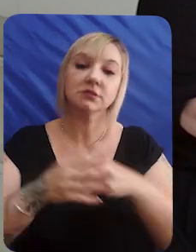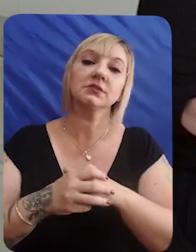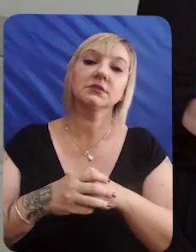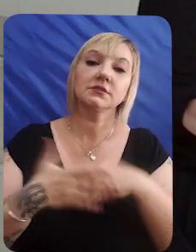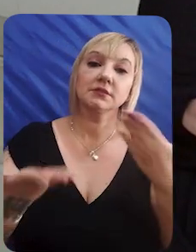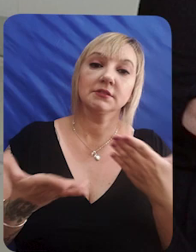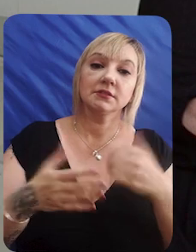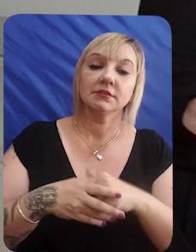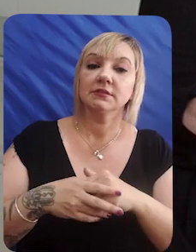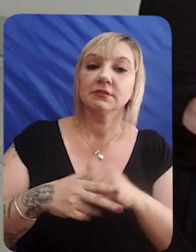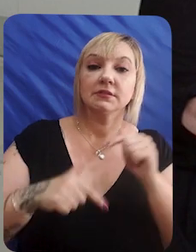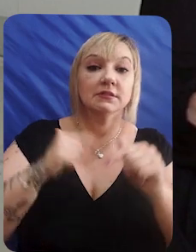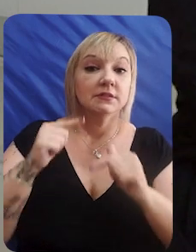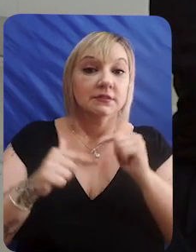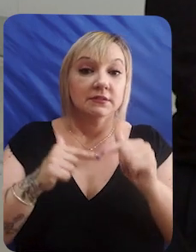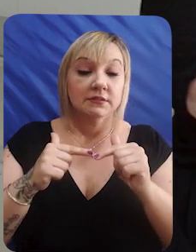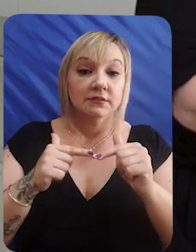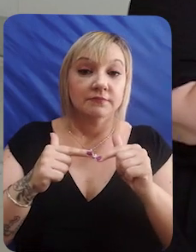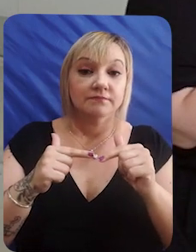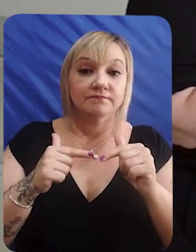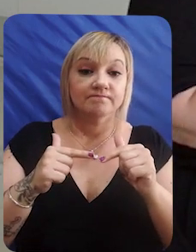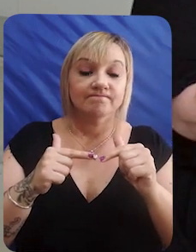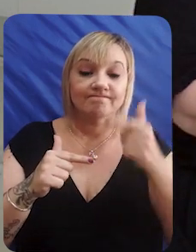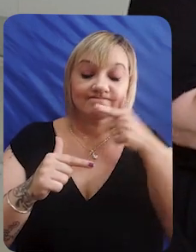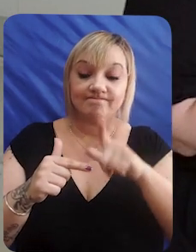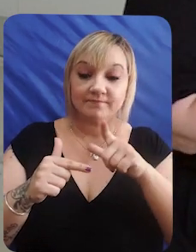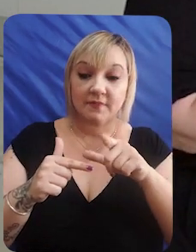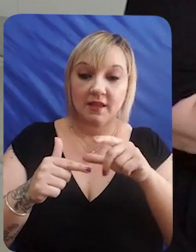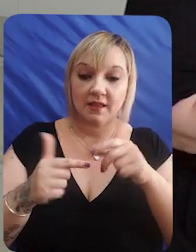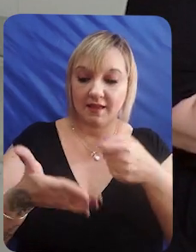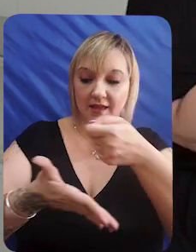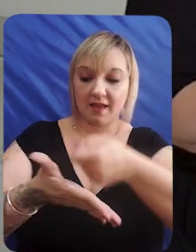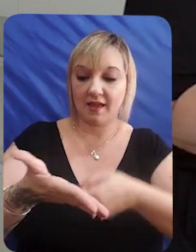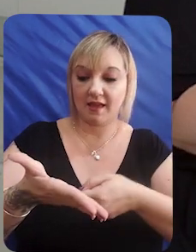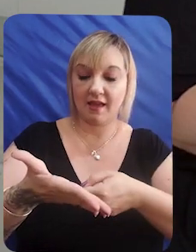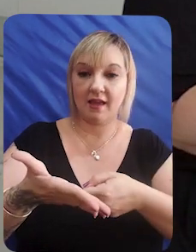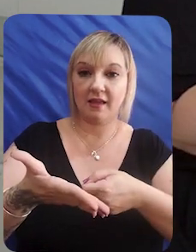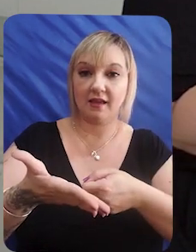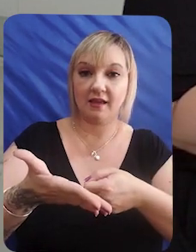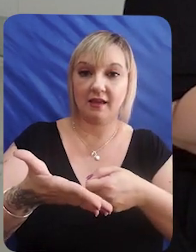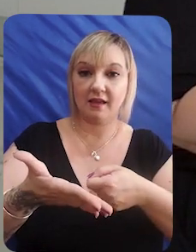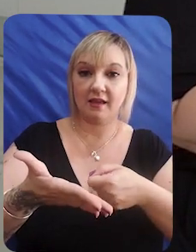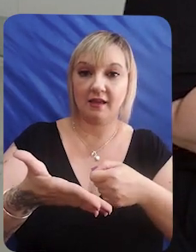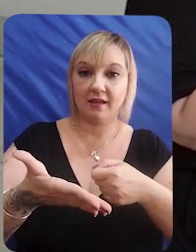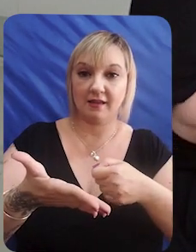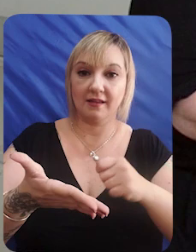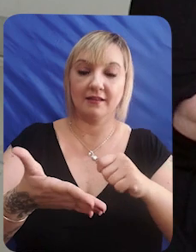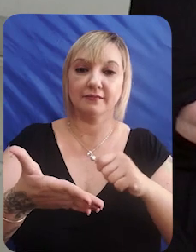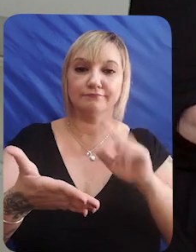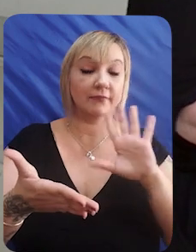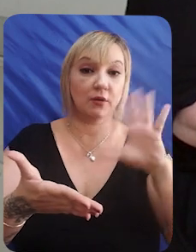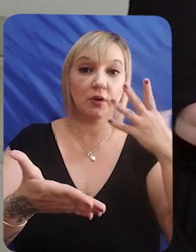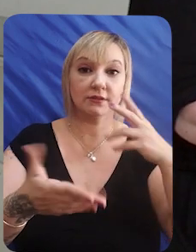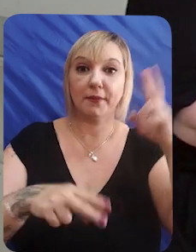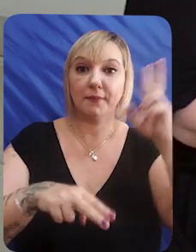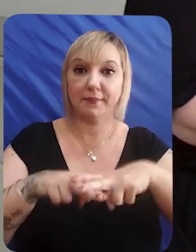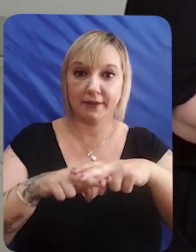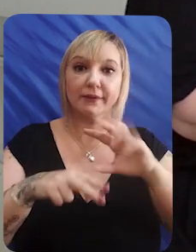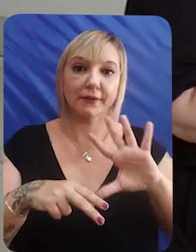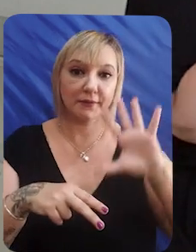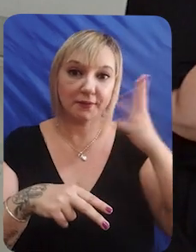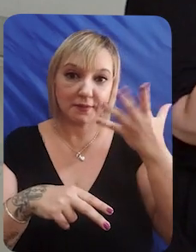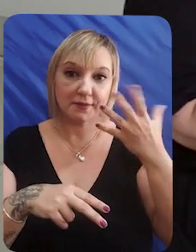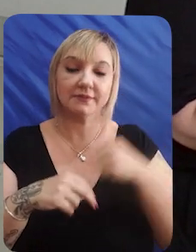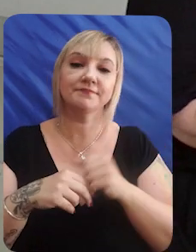aí, conseguir um trabalho, vai tirar aquele antecedente, já sai preso. Que isso? Já aconteceu casos da